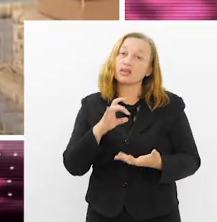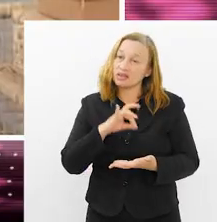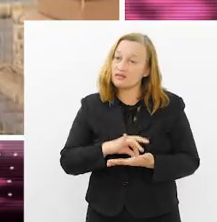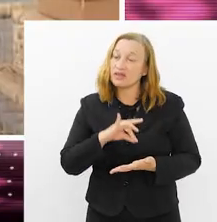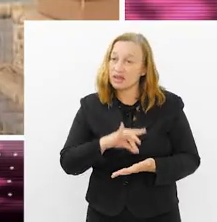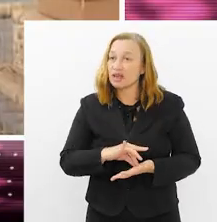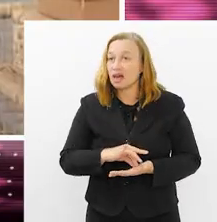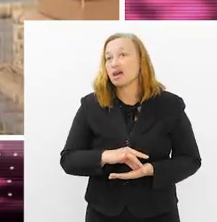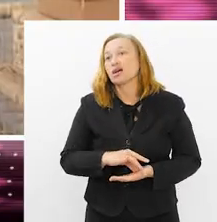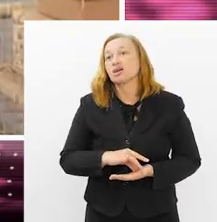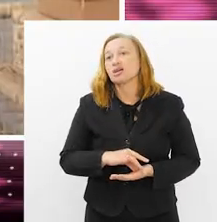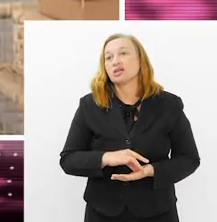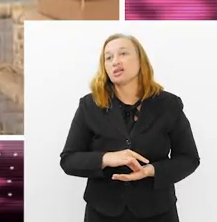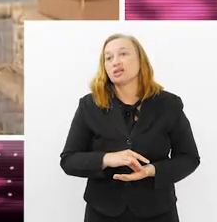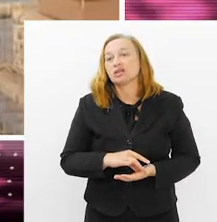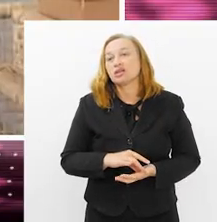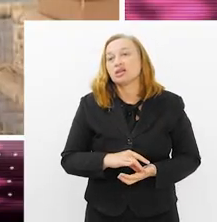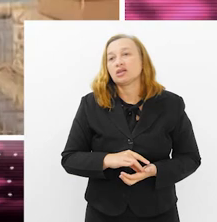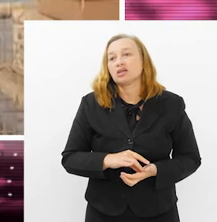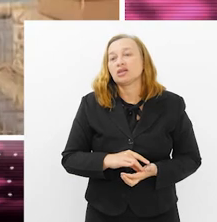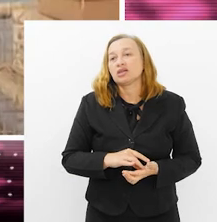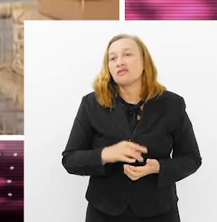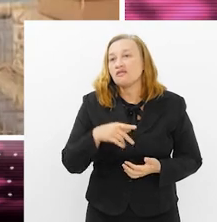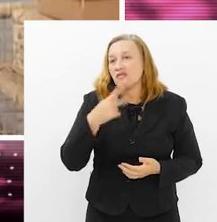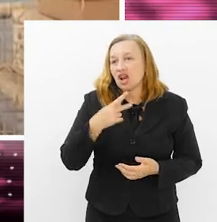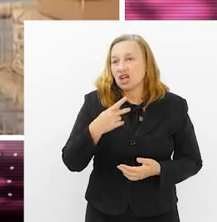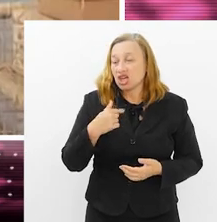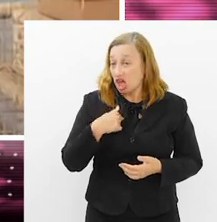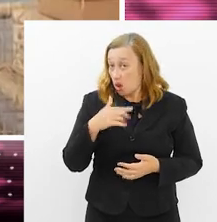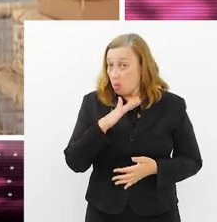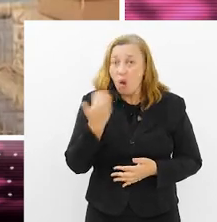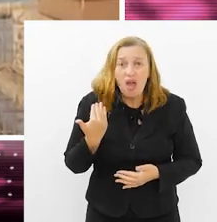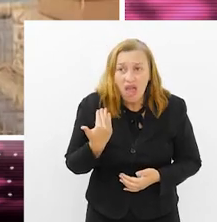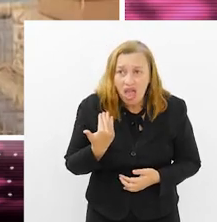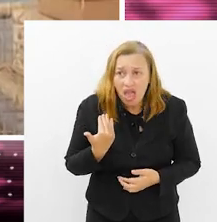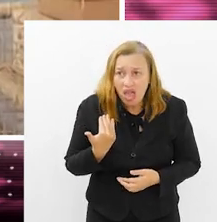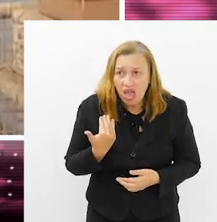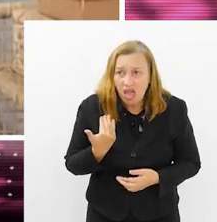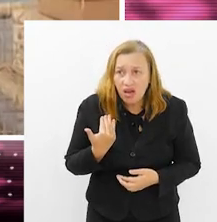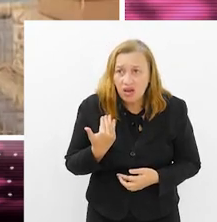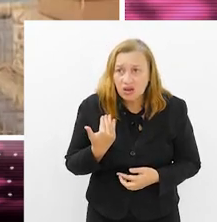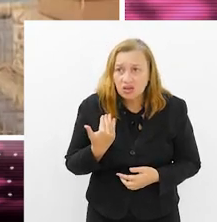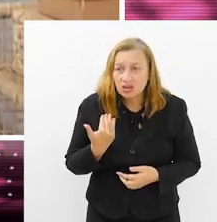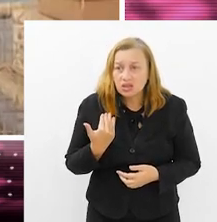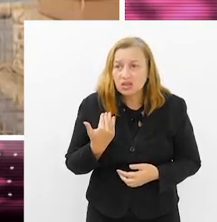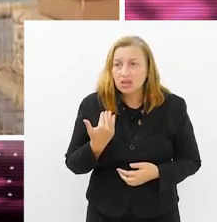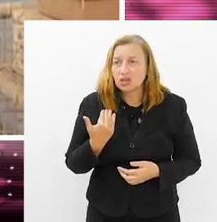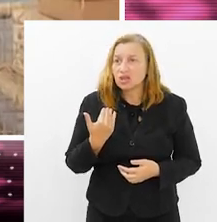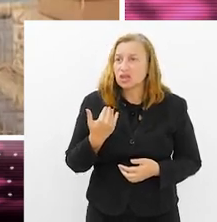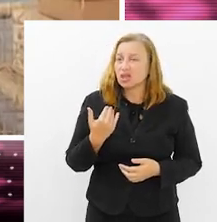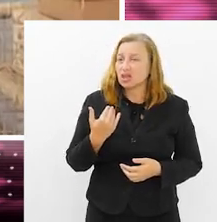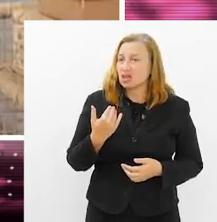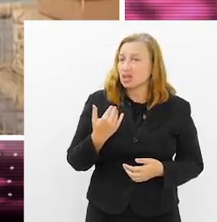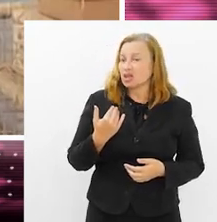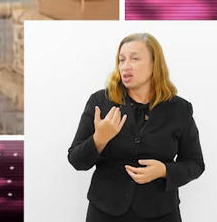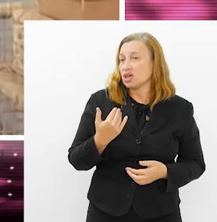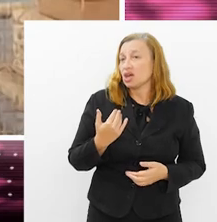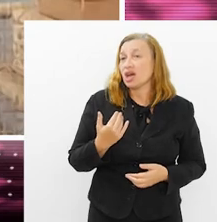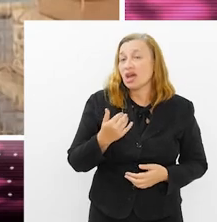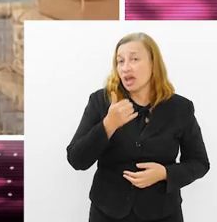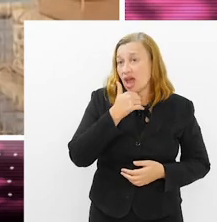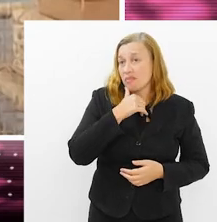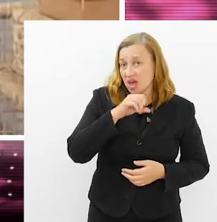coisas violentas mesmo. Assim, já tive hater falando que eu deveria morrer, né? Que eu não